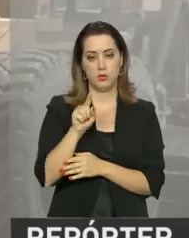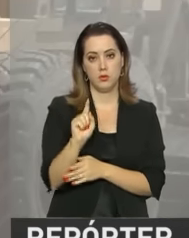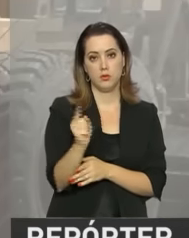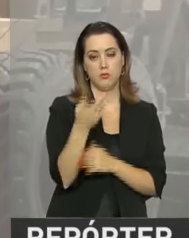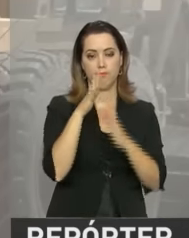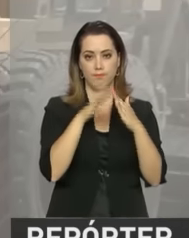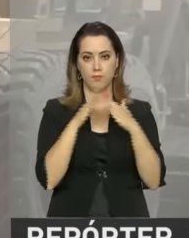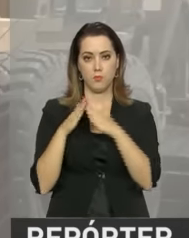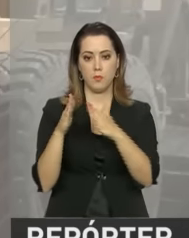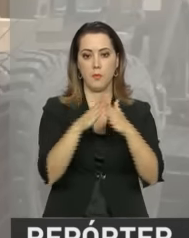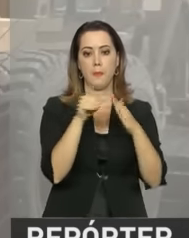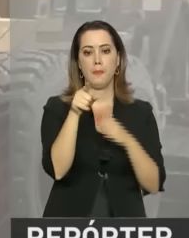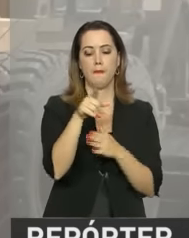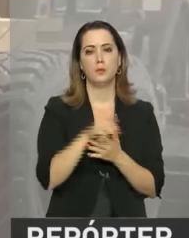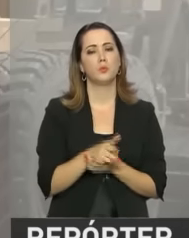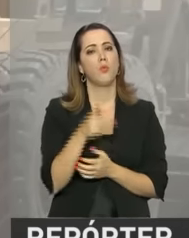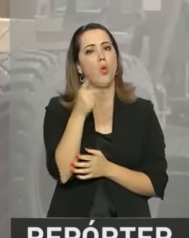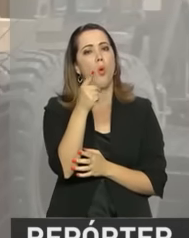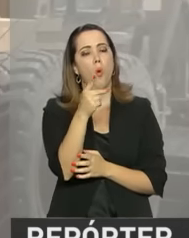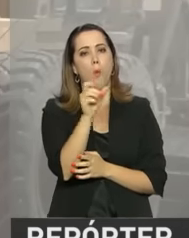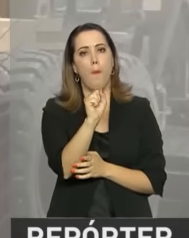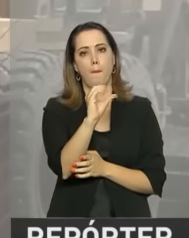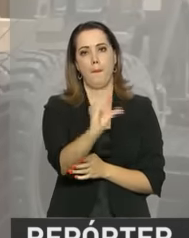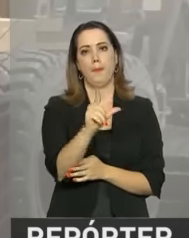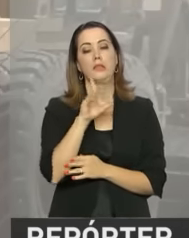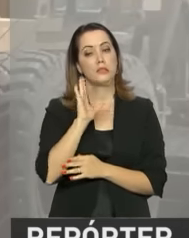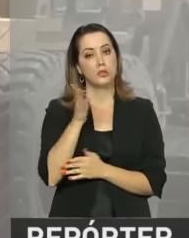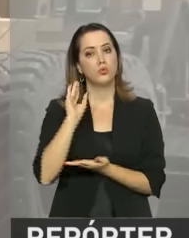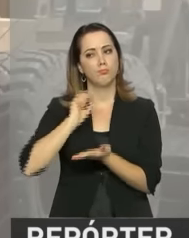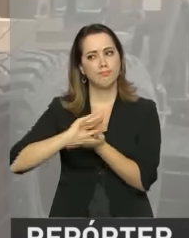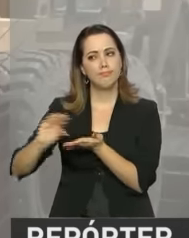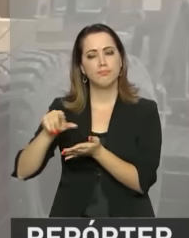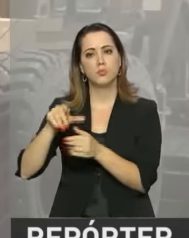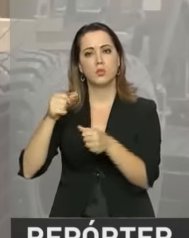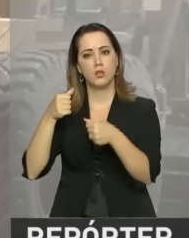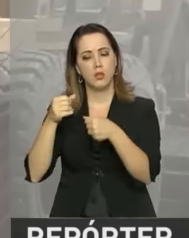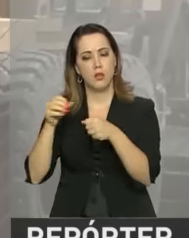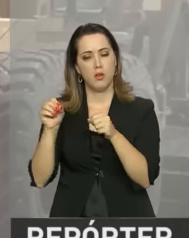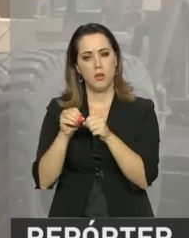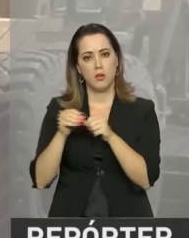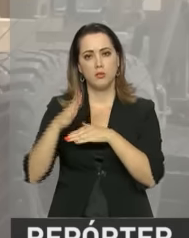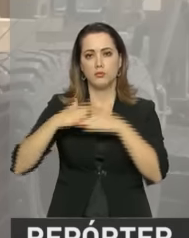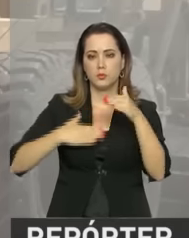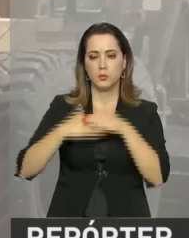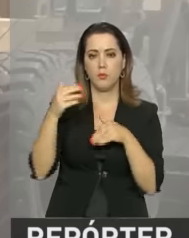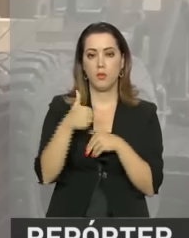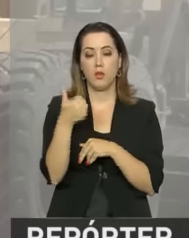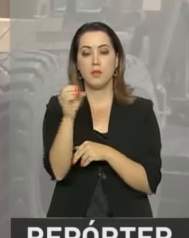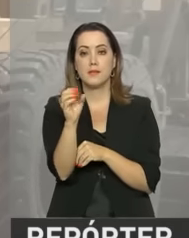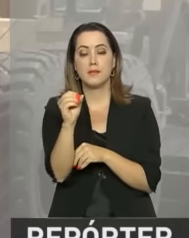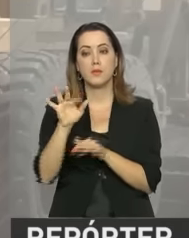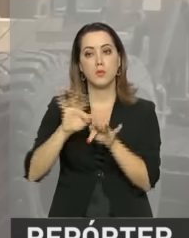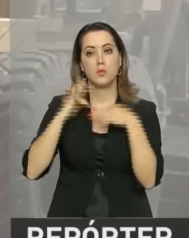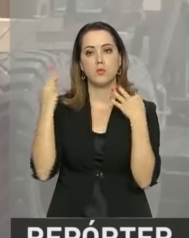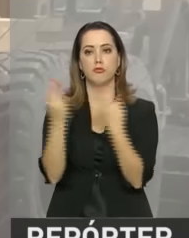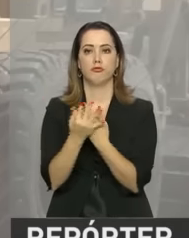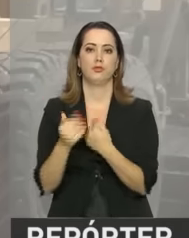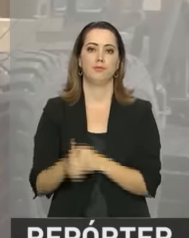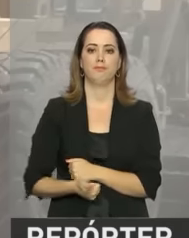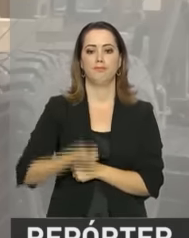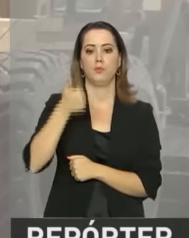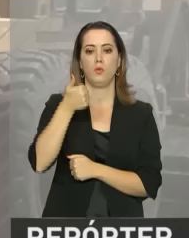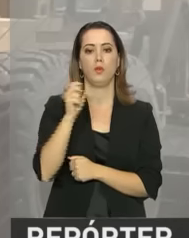assentamentos precários o PAC realizou ações em 202 municípios beneficiando 100.000 famílias o